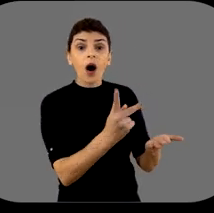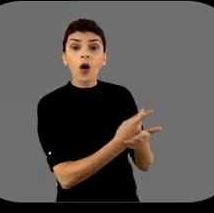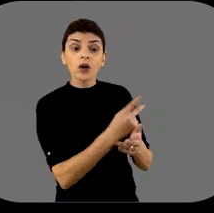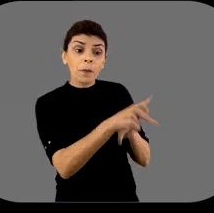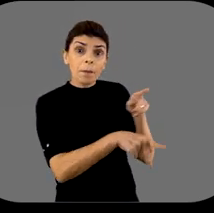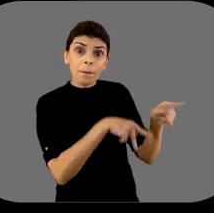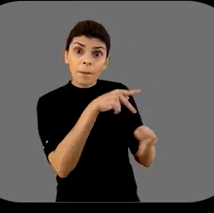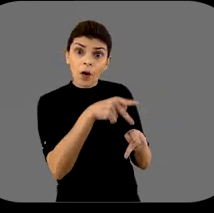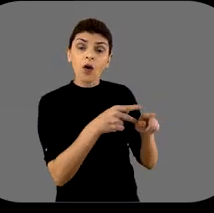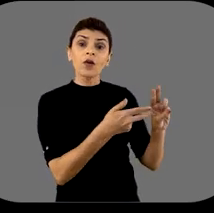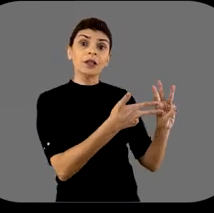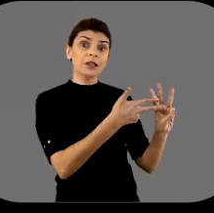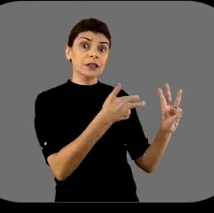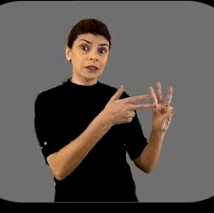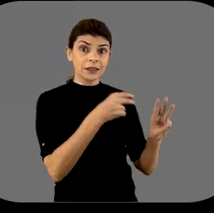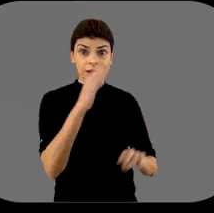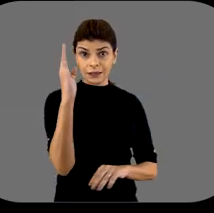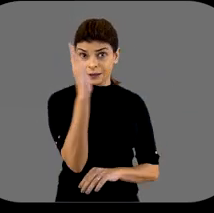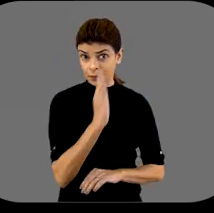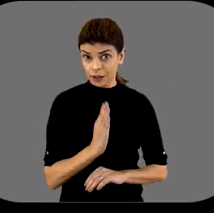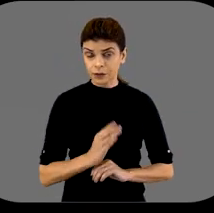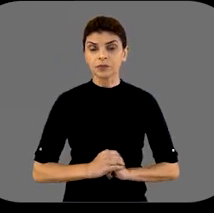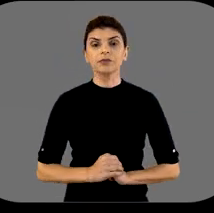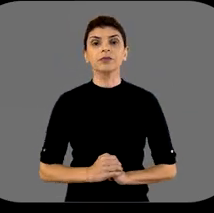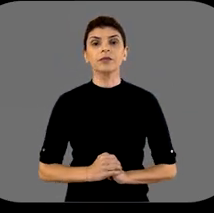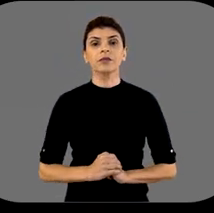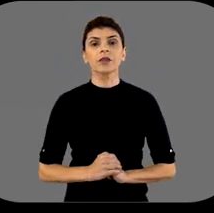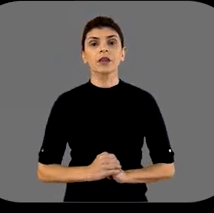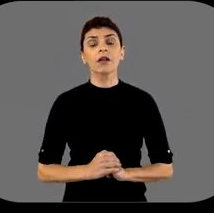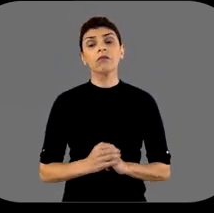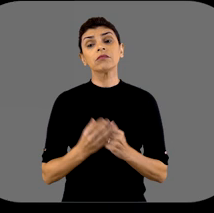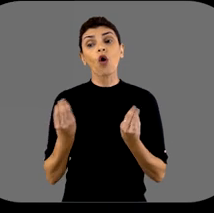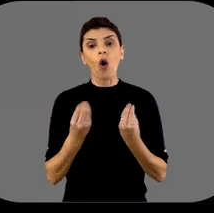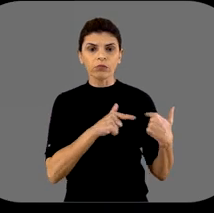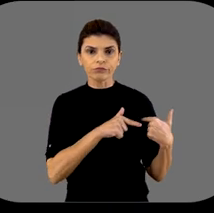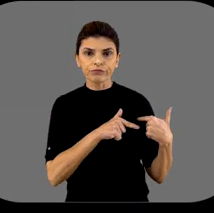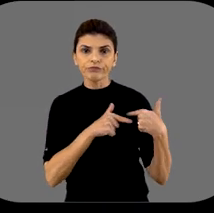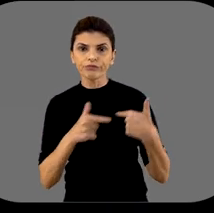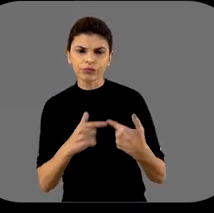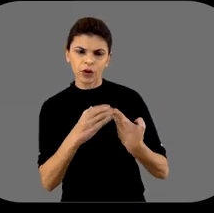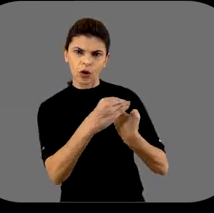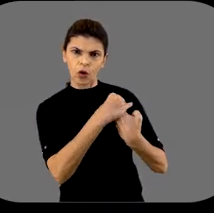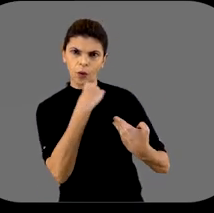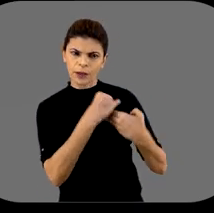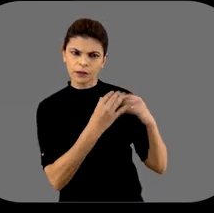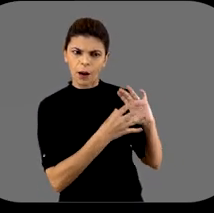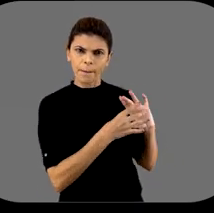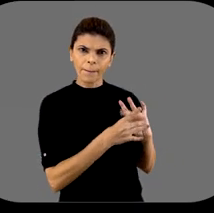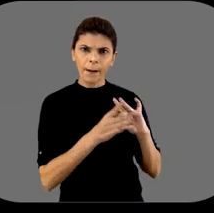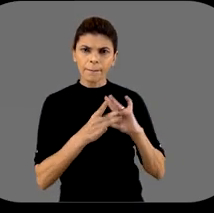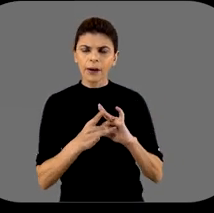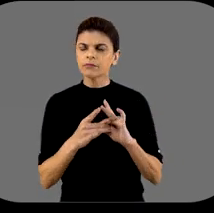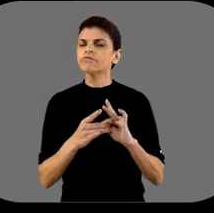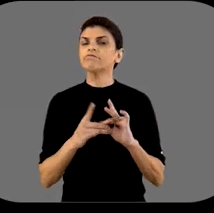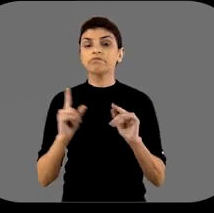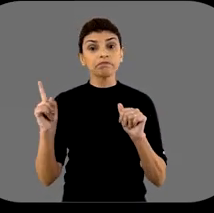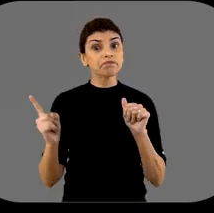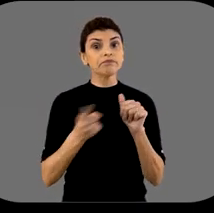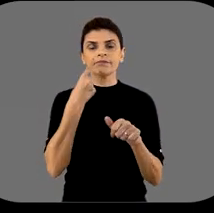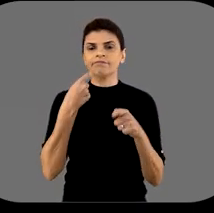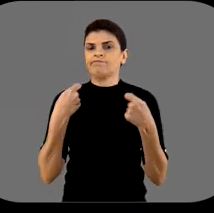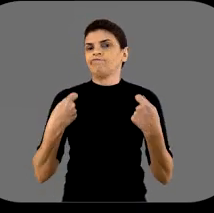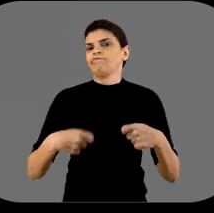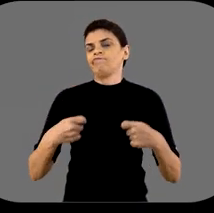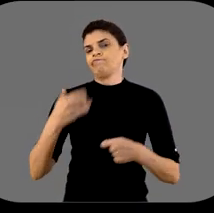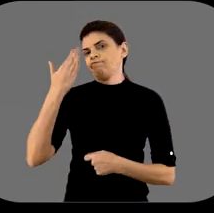dos povos indígenas no Brasil. Então, falar da operacionalização dessas recomendações, é preciso primeiro